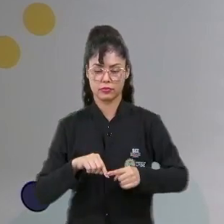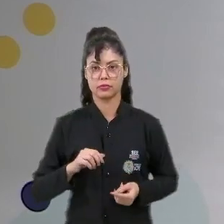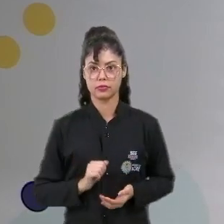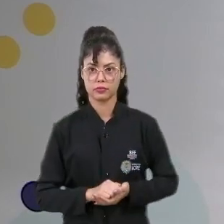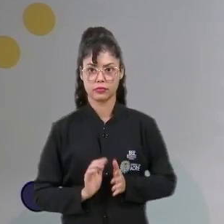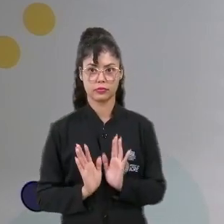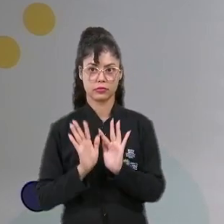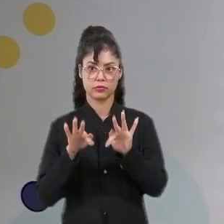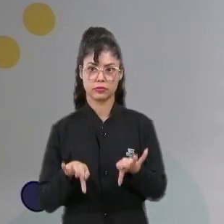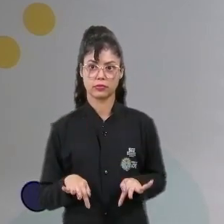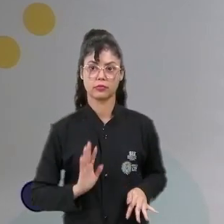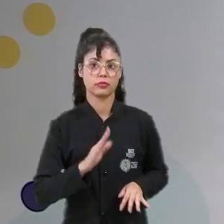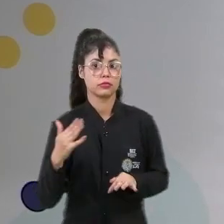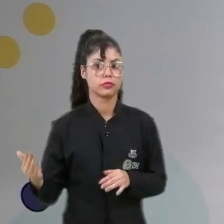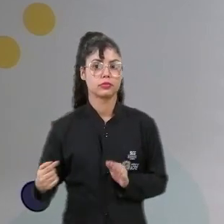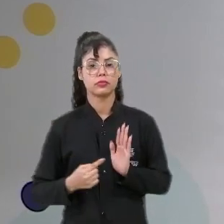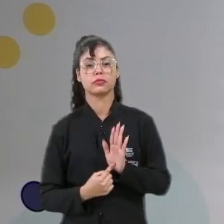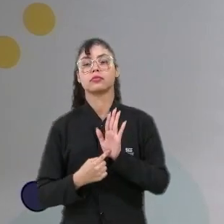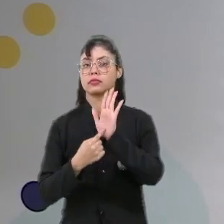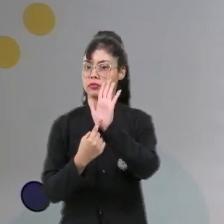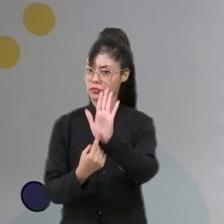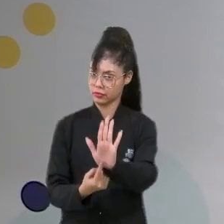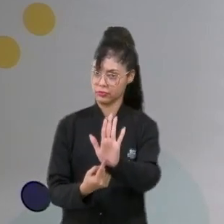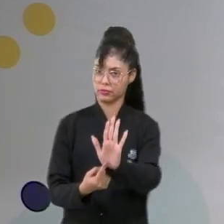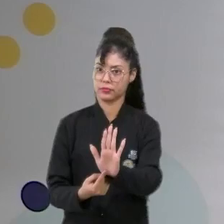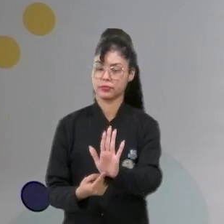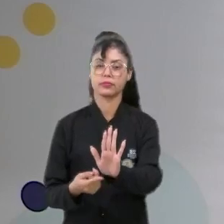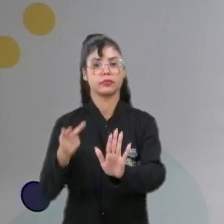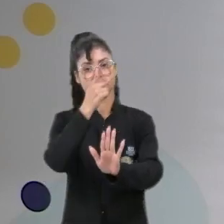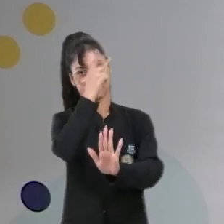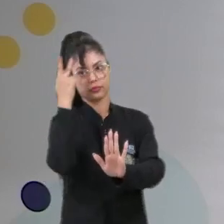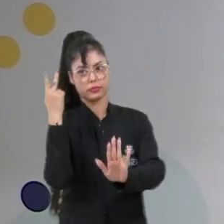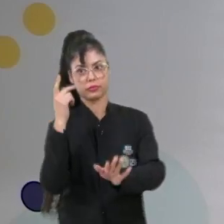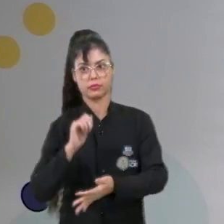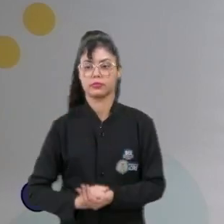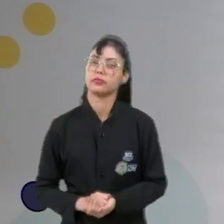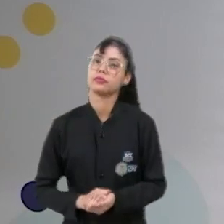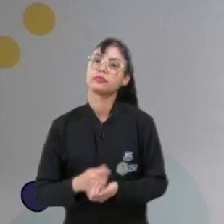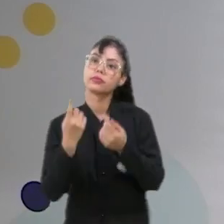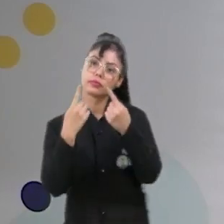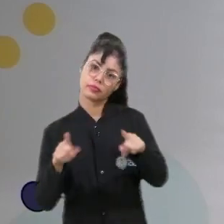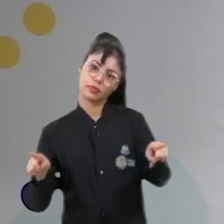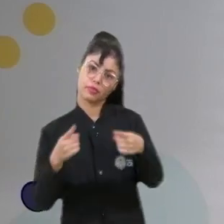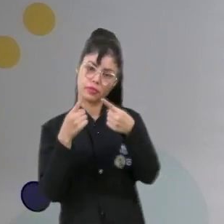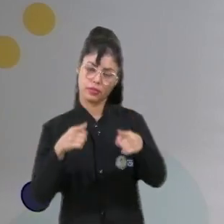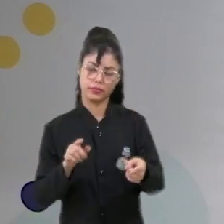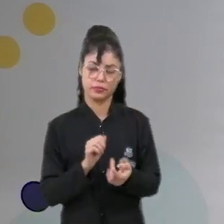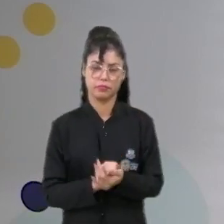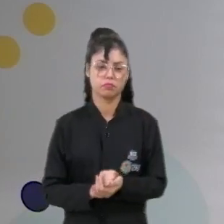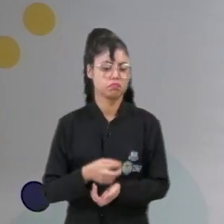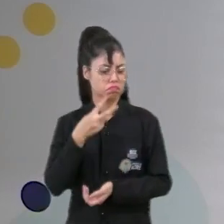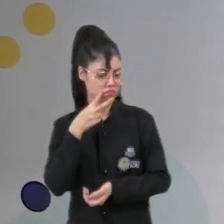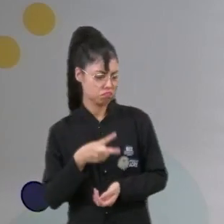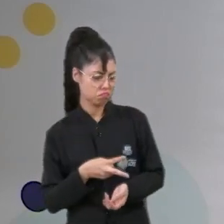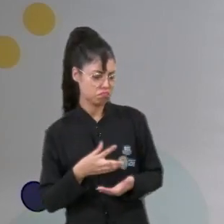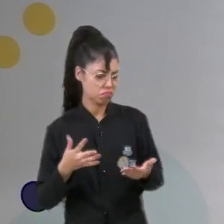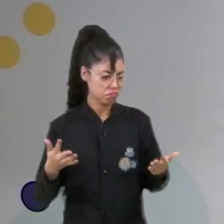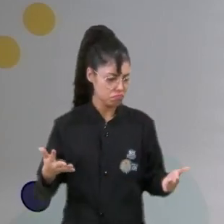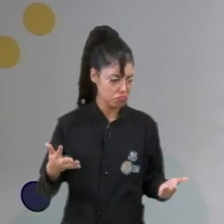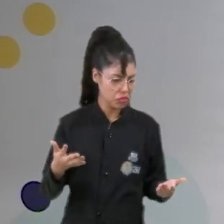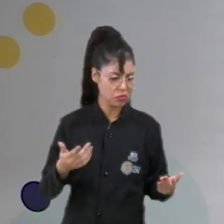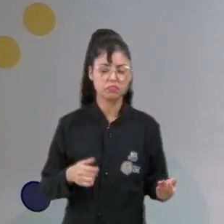amigo, enfim. Quando você mostrou para a pessoa aquele texto, aquela música, a pessoa ela não reagiu com